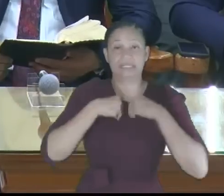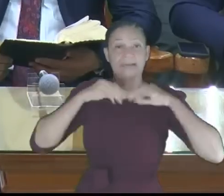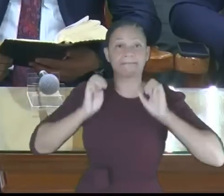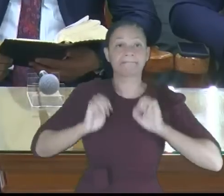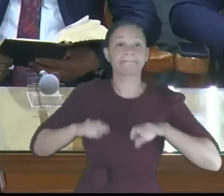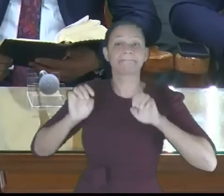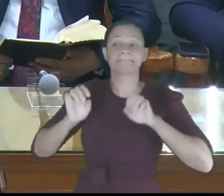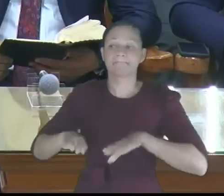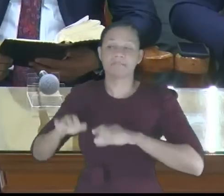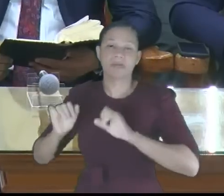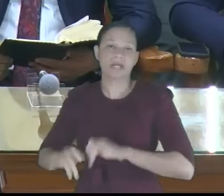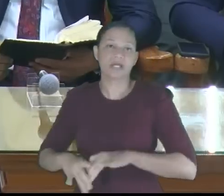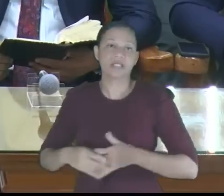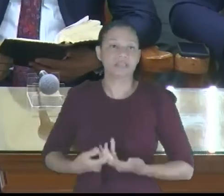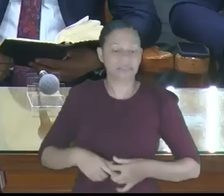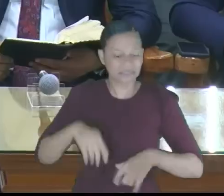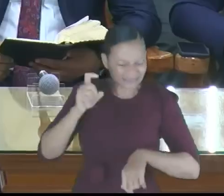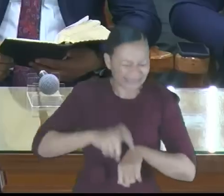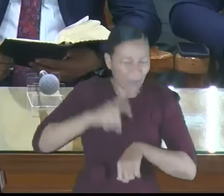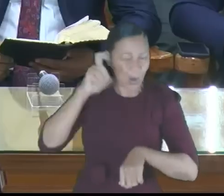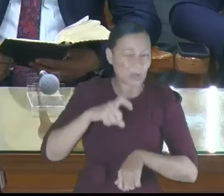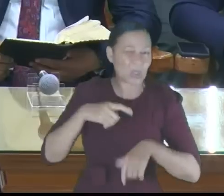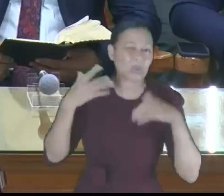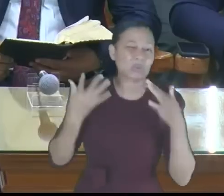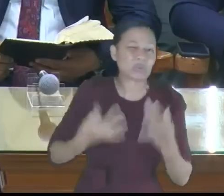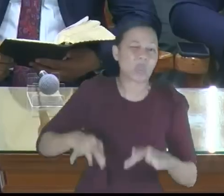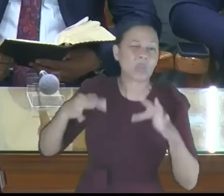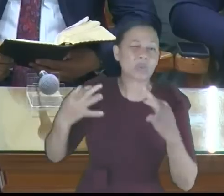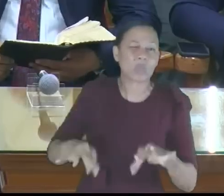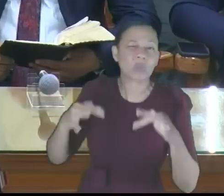menos agressivo. Dói na hora, agora na hora, dói.